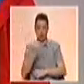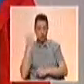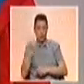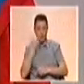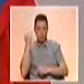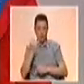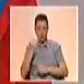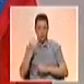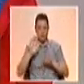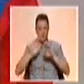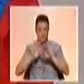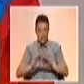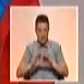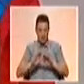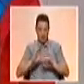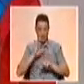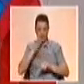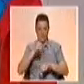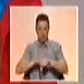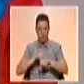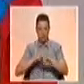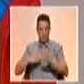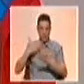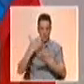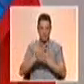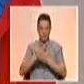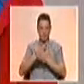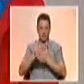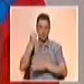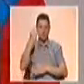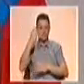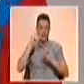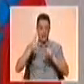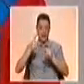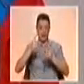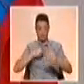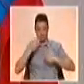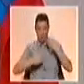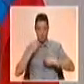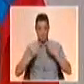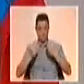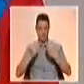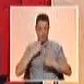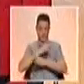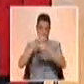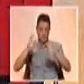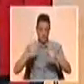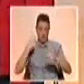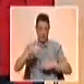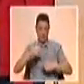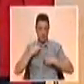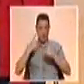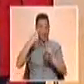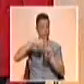para realmente parar naquela hora e dar um sinal internacional que quer dizer eu preocupo-me. Isso é